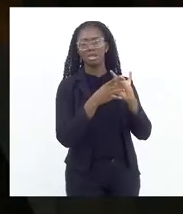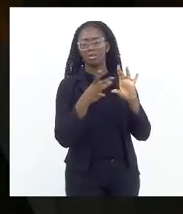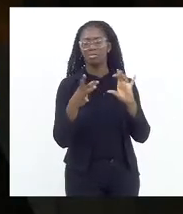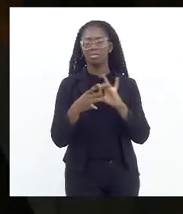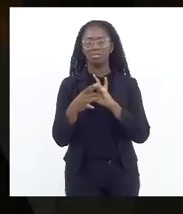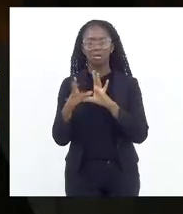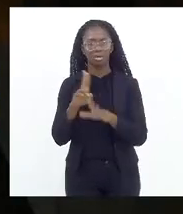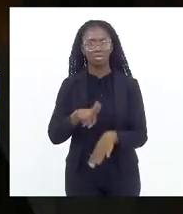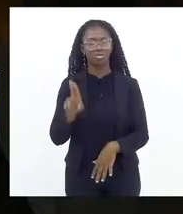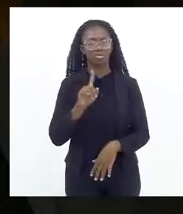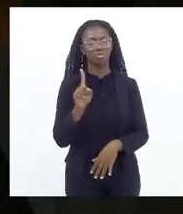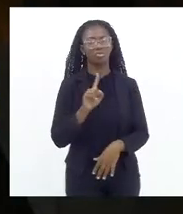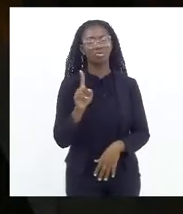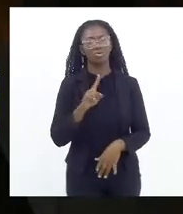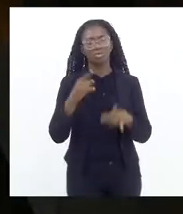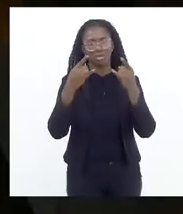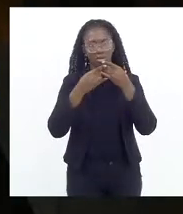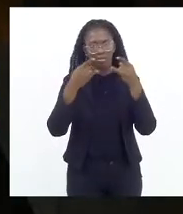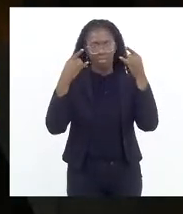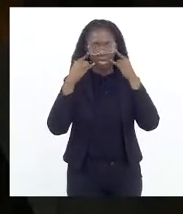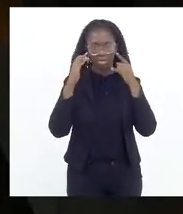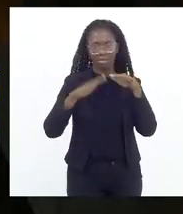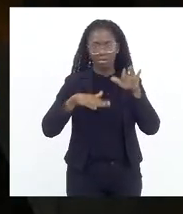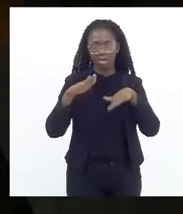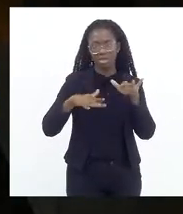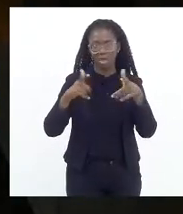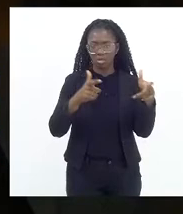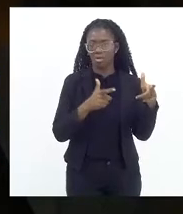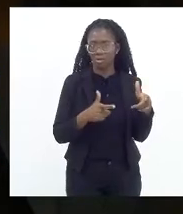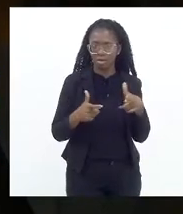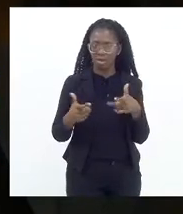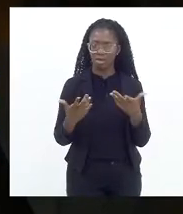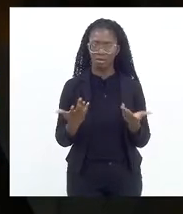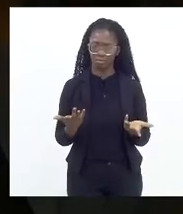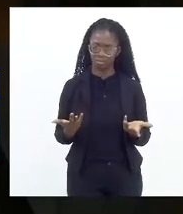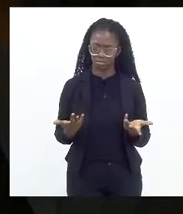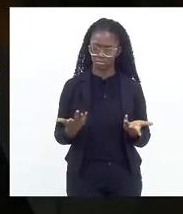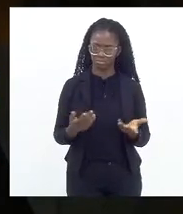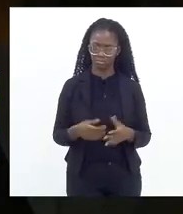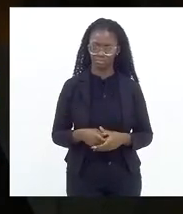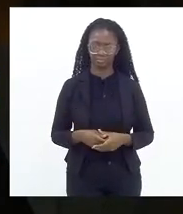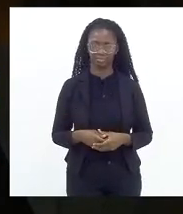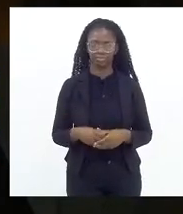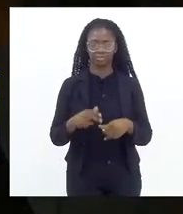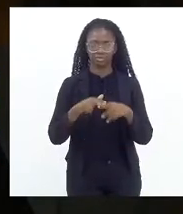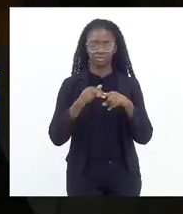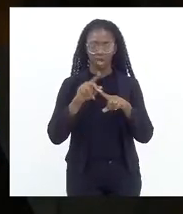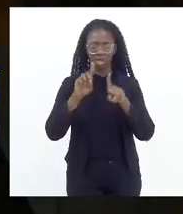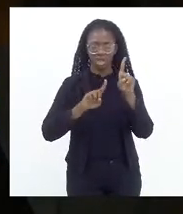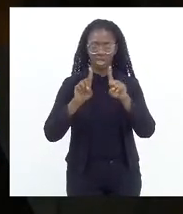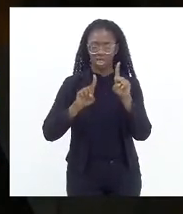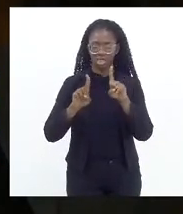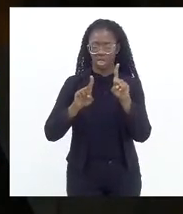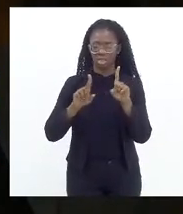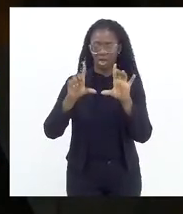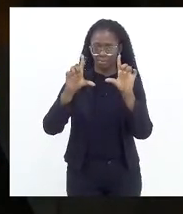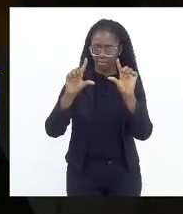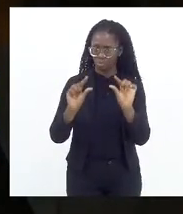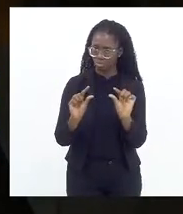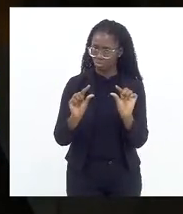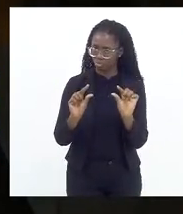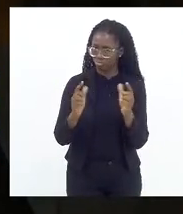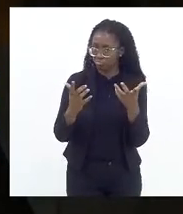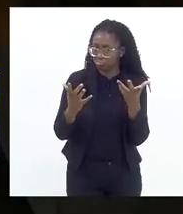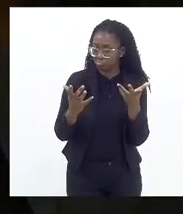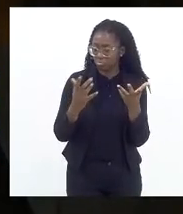que não se use máscaras em determinadas situações? Porque os índices da Covid estão melhorando?